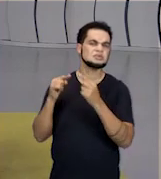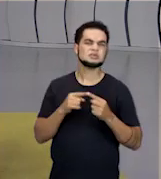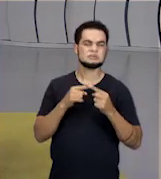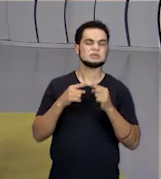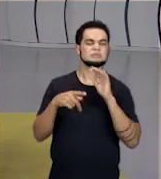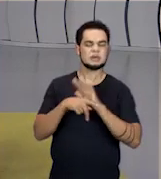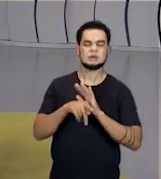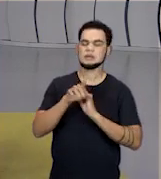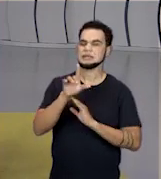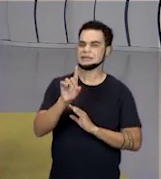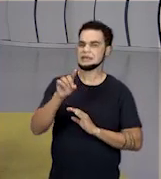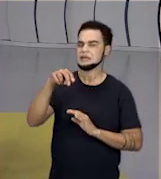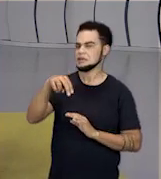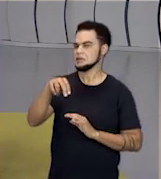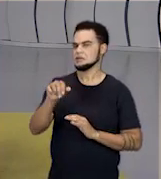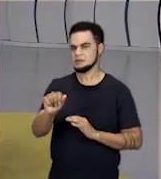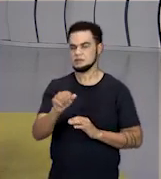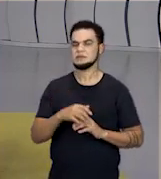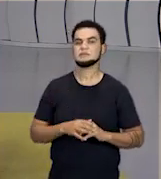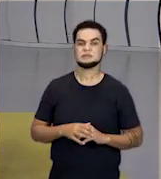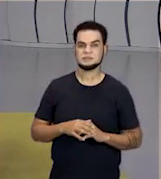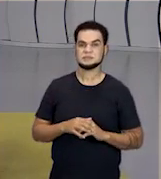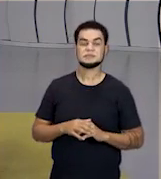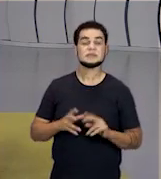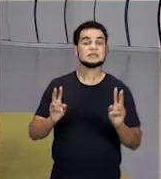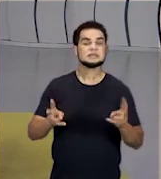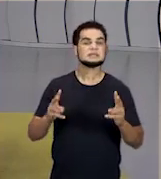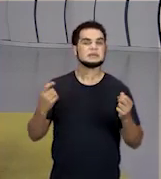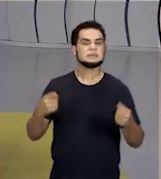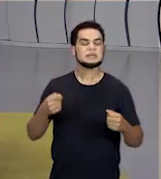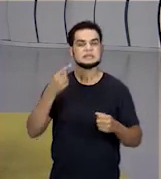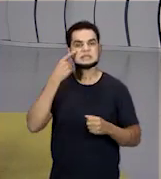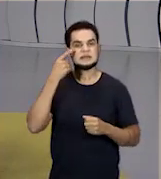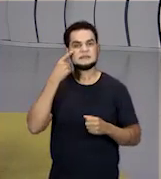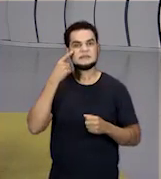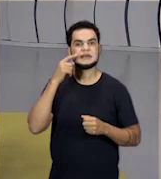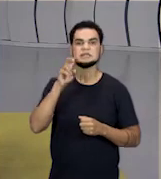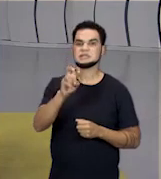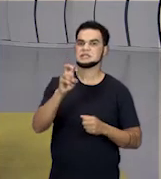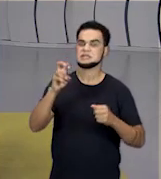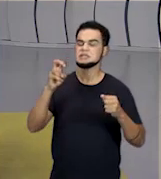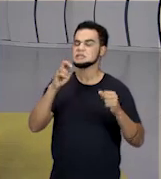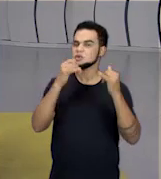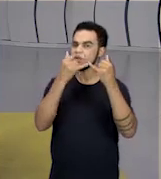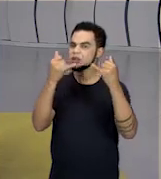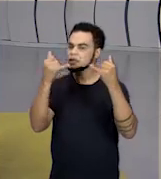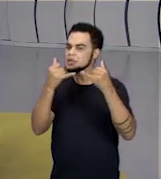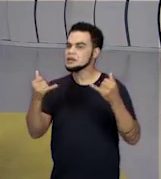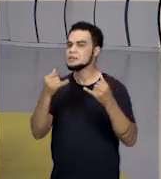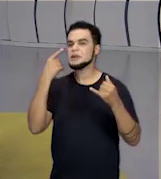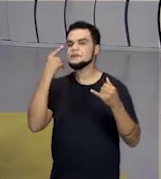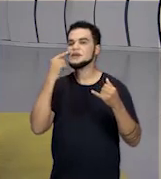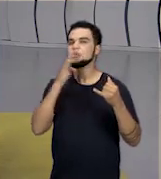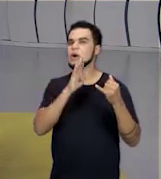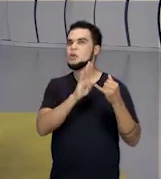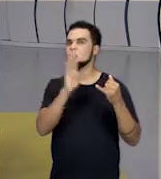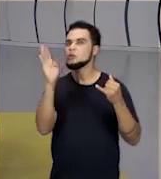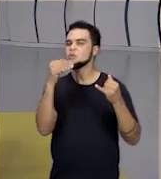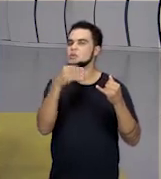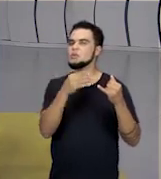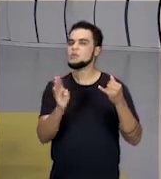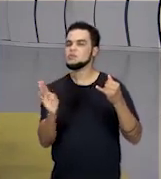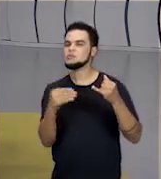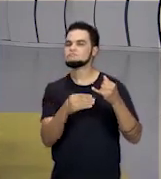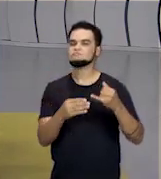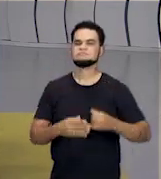DNA, a estrutura do DNA, a gente sempre tem que ver a ponta 5 linhas primeiro, que vai ser o sentido, Então,